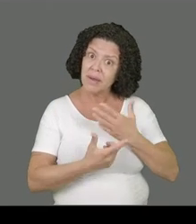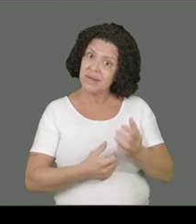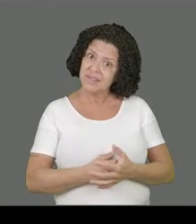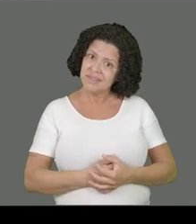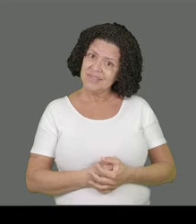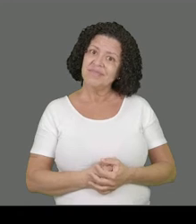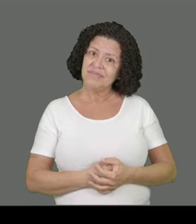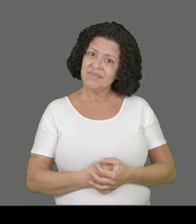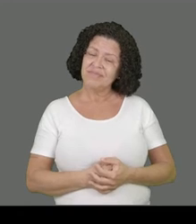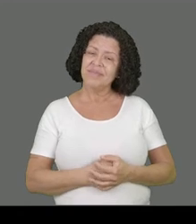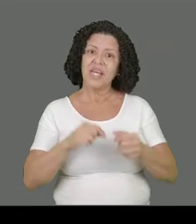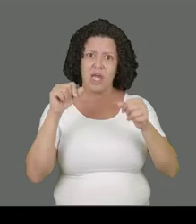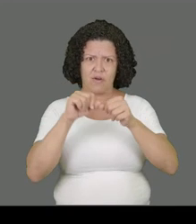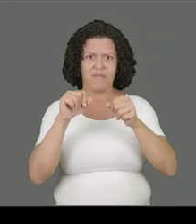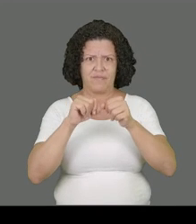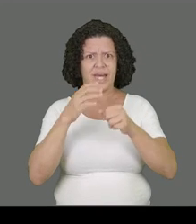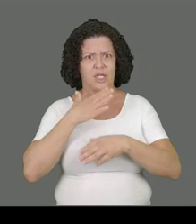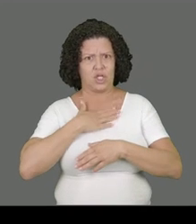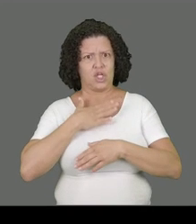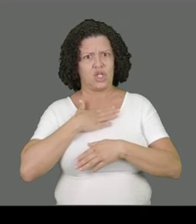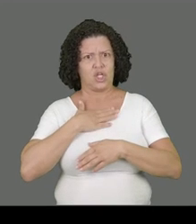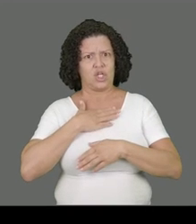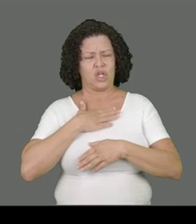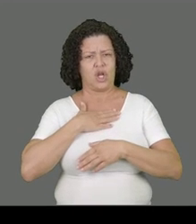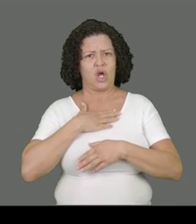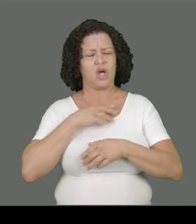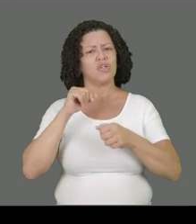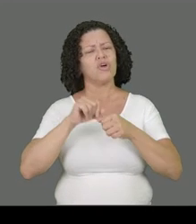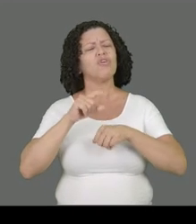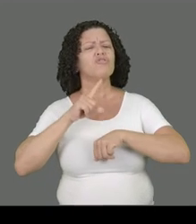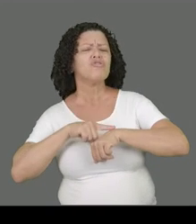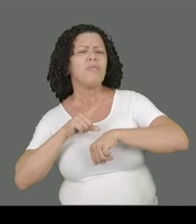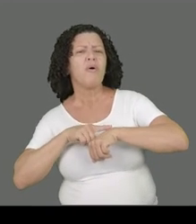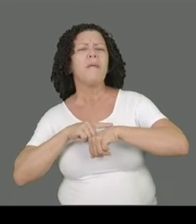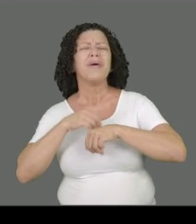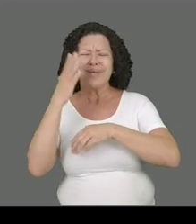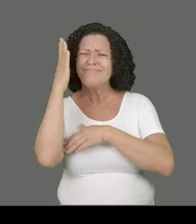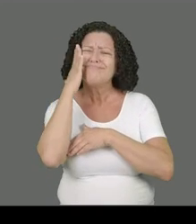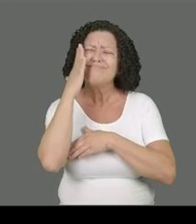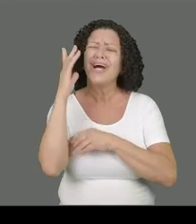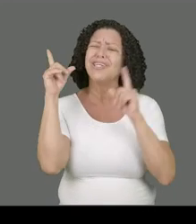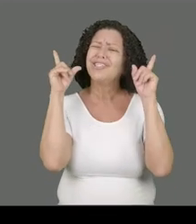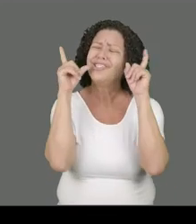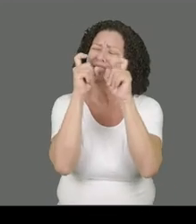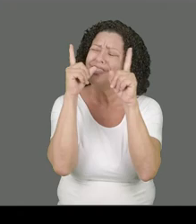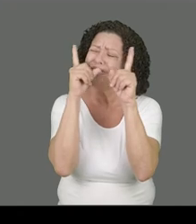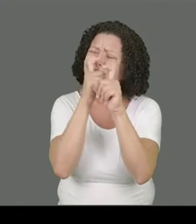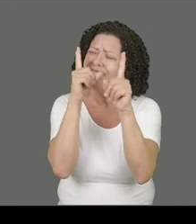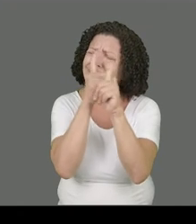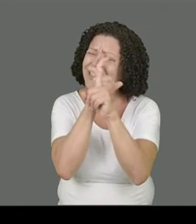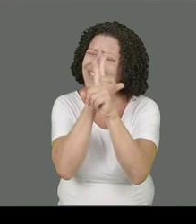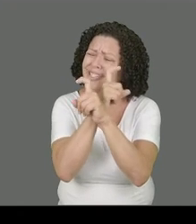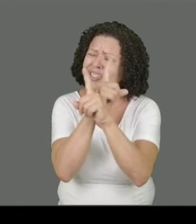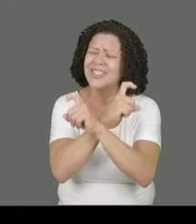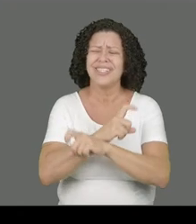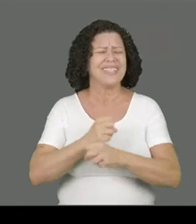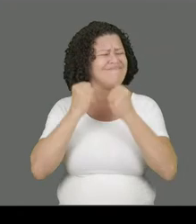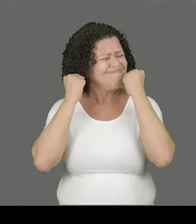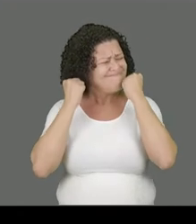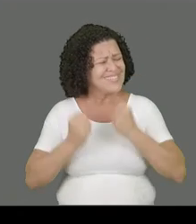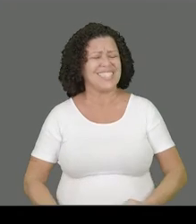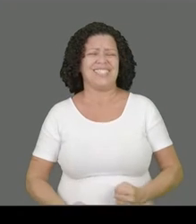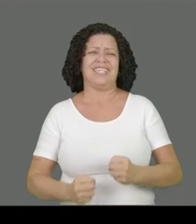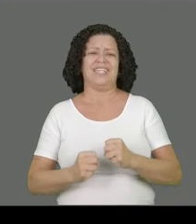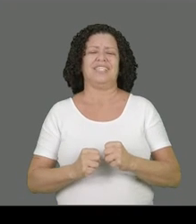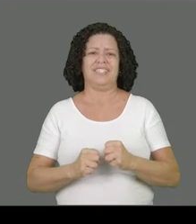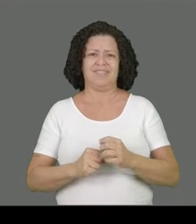parte. E fazer a nossa parte, às vezes, mesmo no momento mais difícil, em que a situação está